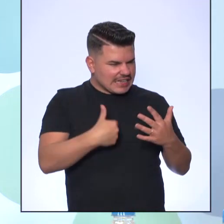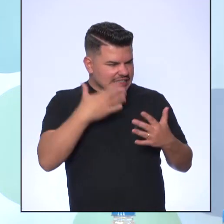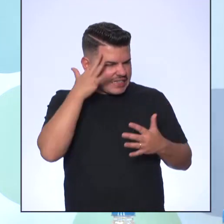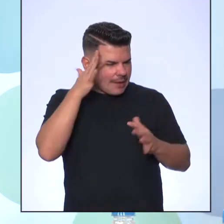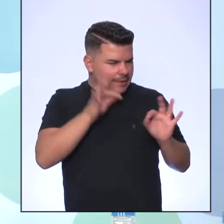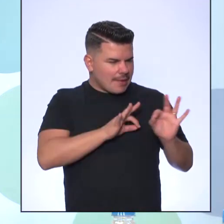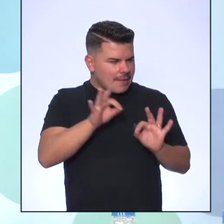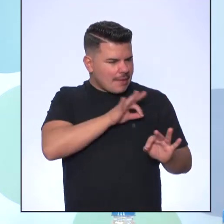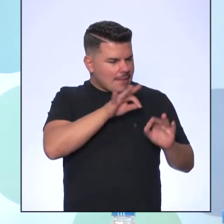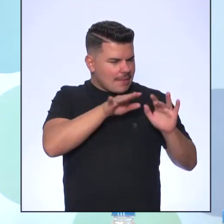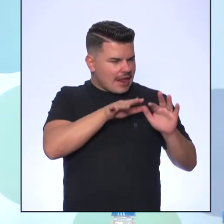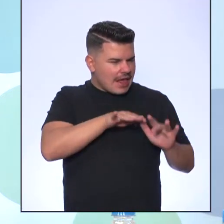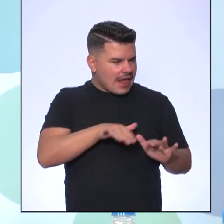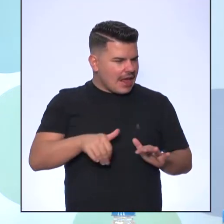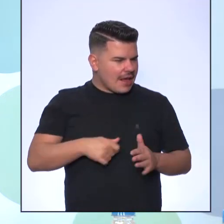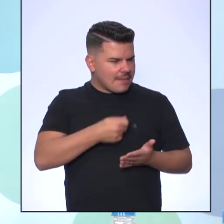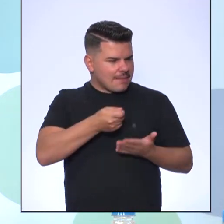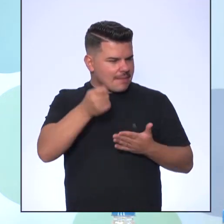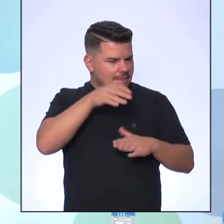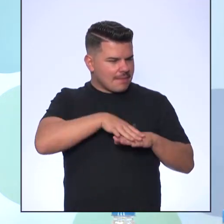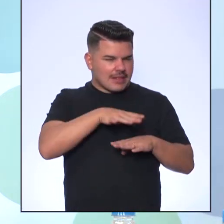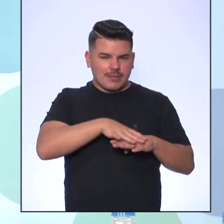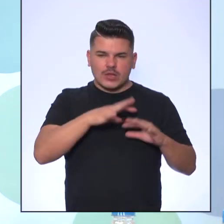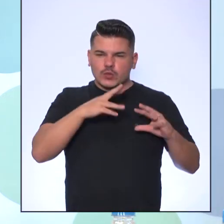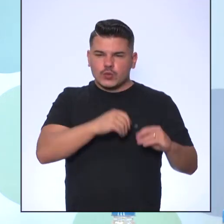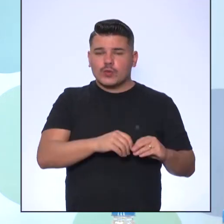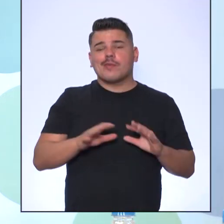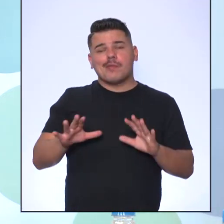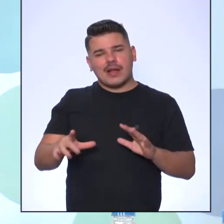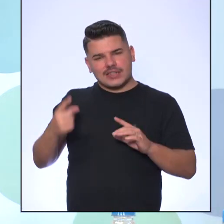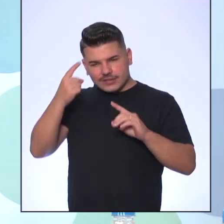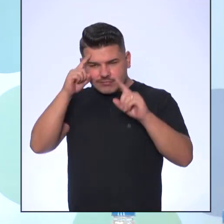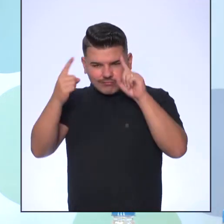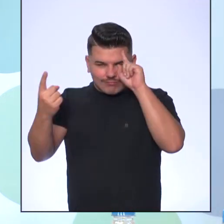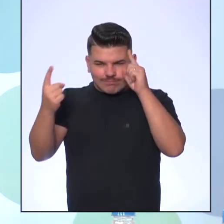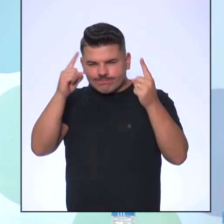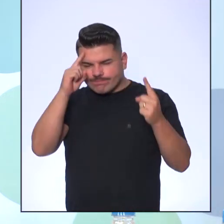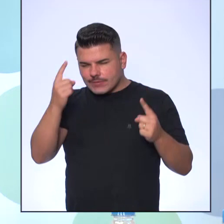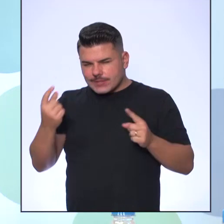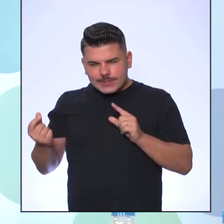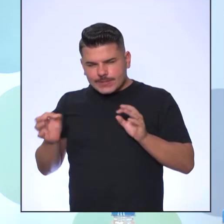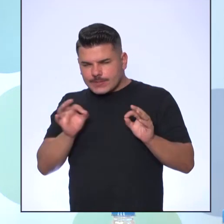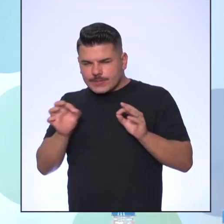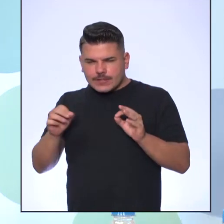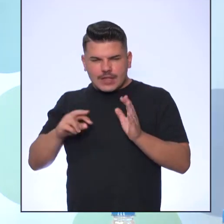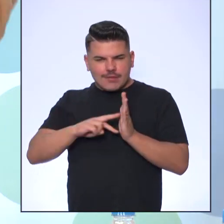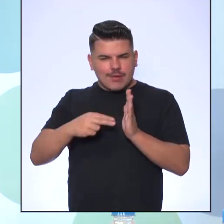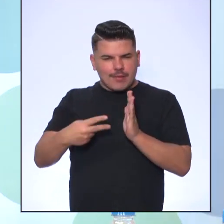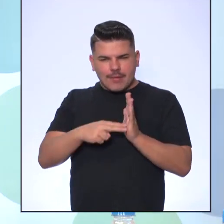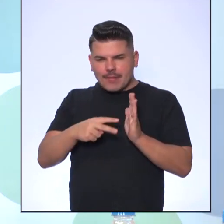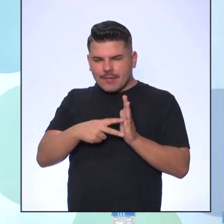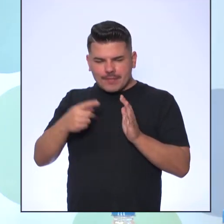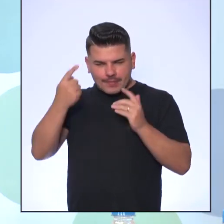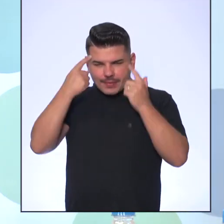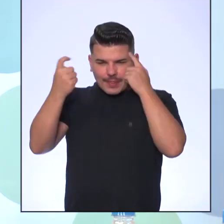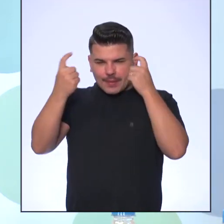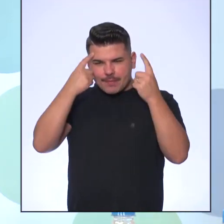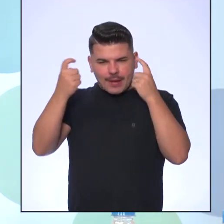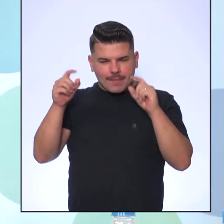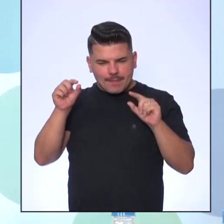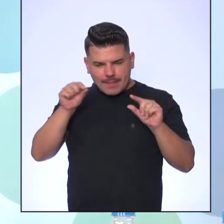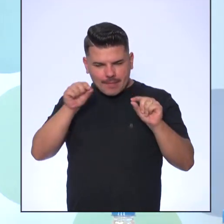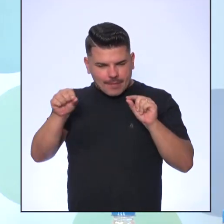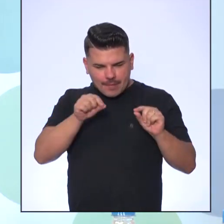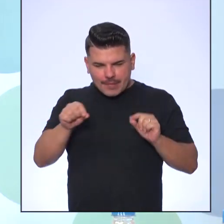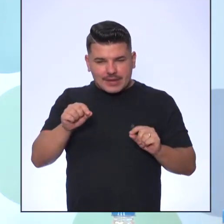vai destrinchando ao longo do ensino médio, né? Às vezes essa capacidade de retirar as informações essenciais são até mais eficazes